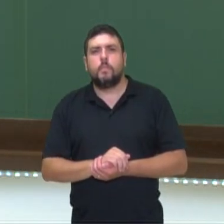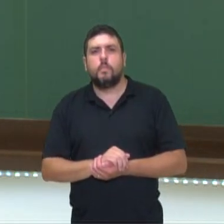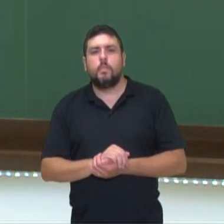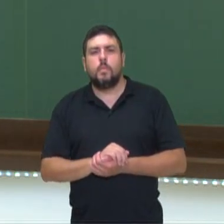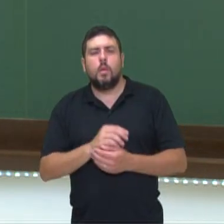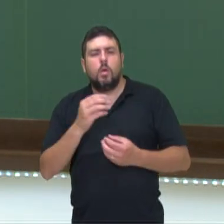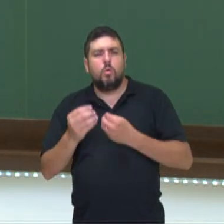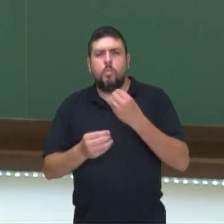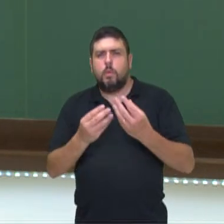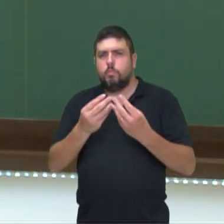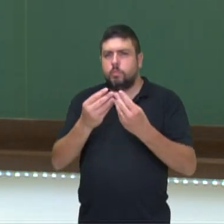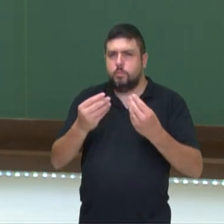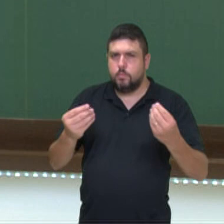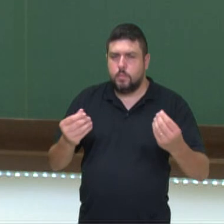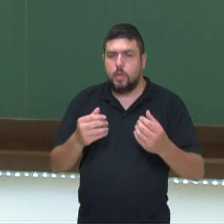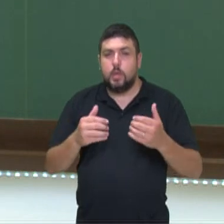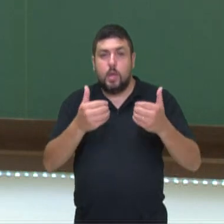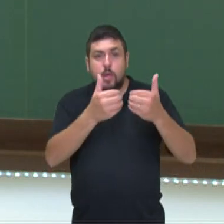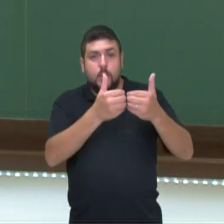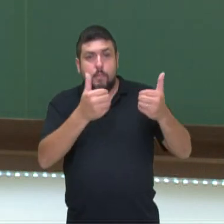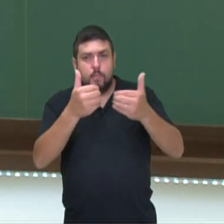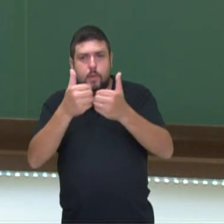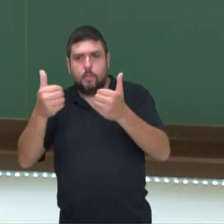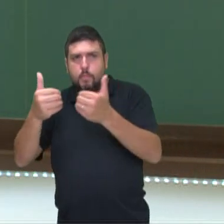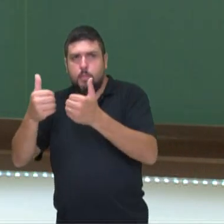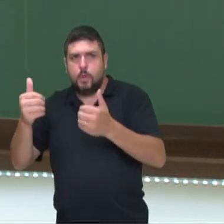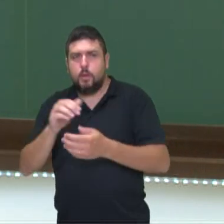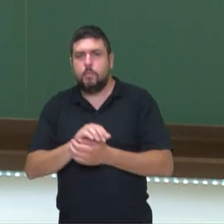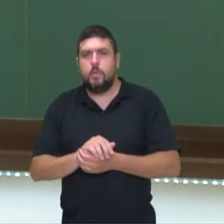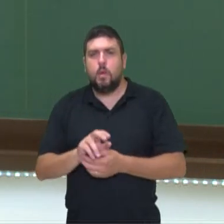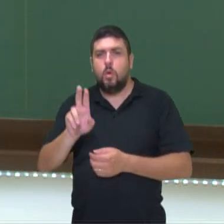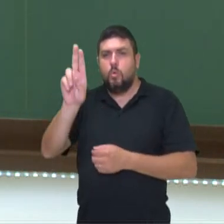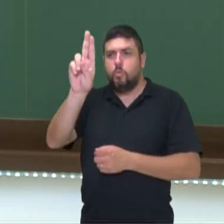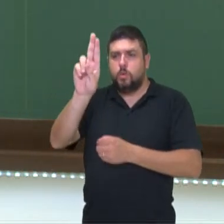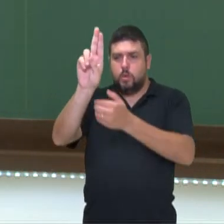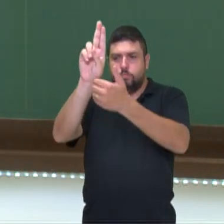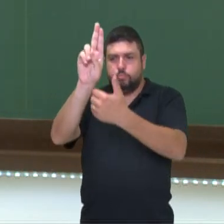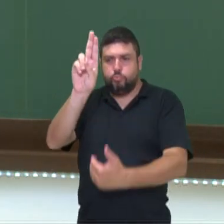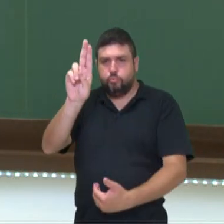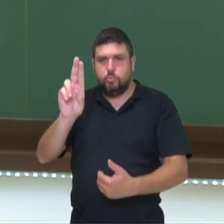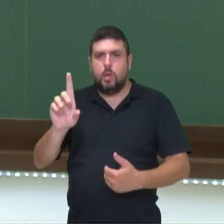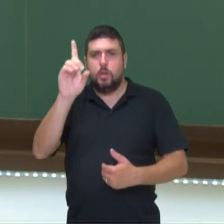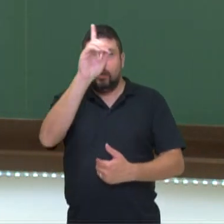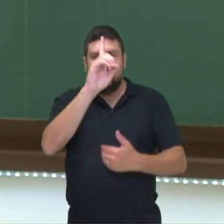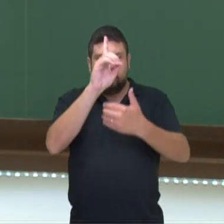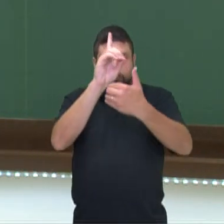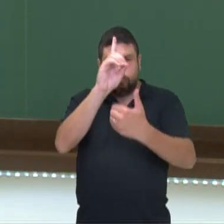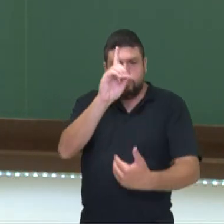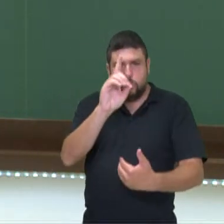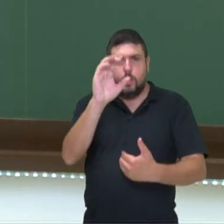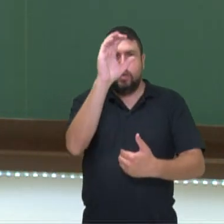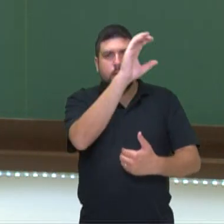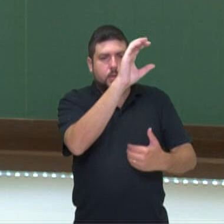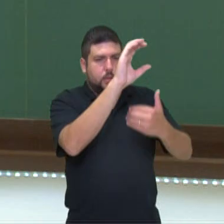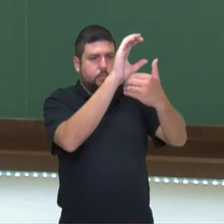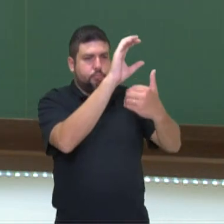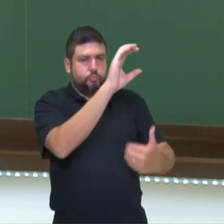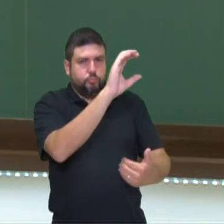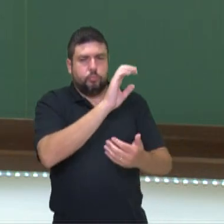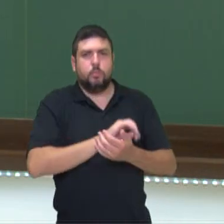fiz essa decomposição? Separei pelas ordens, unidade, dezena e centena. E vou fazer